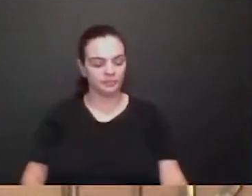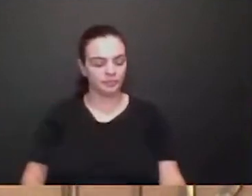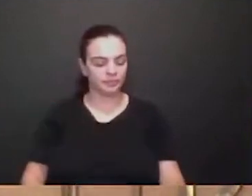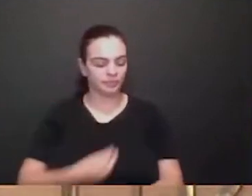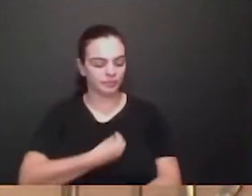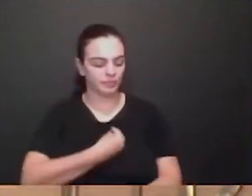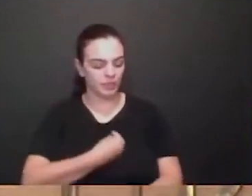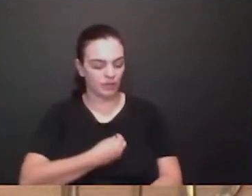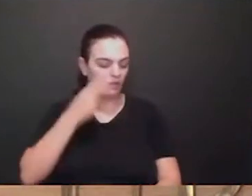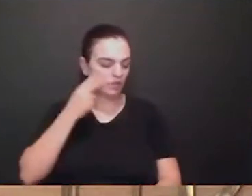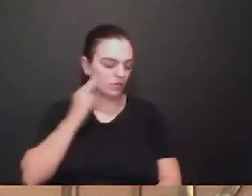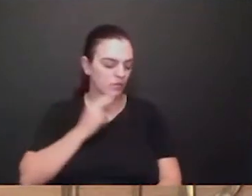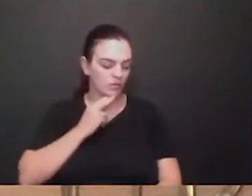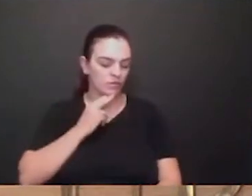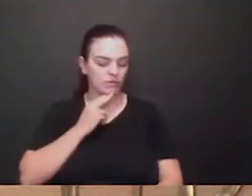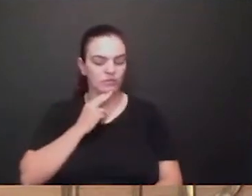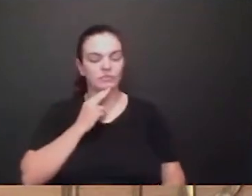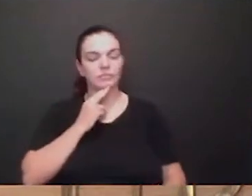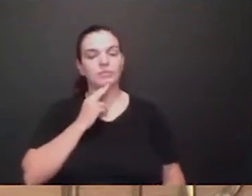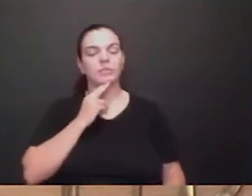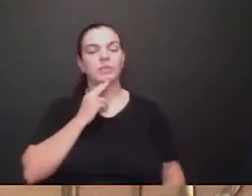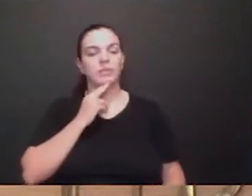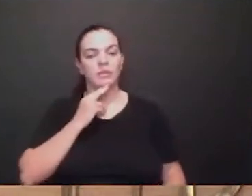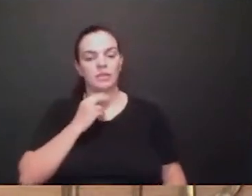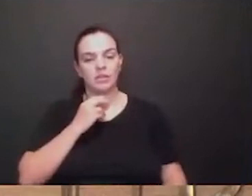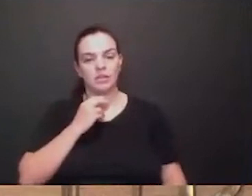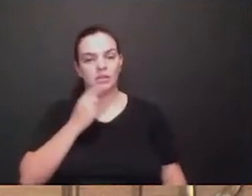o vereador Márcio Barros, o vereador Bruno Pessutti.